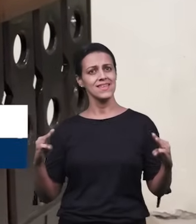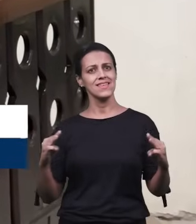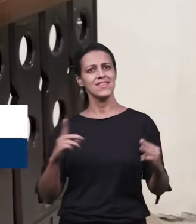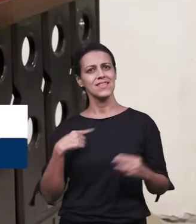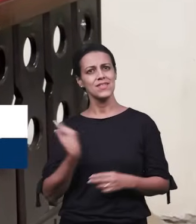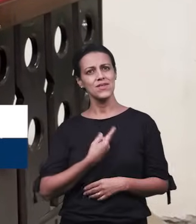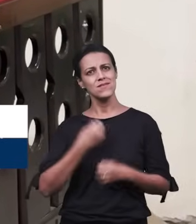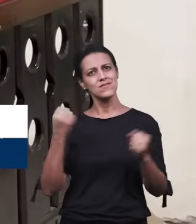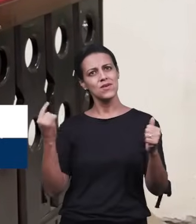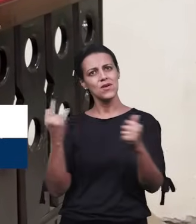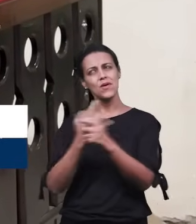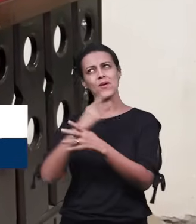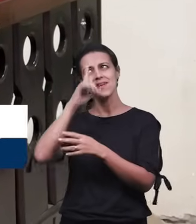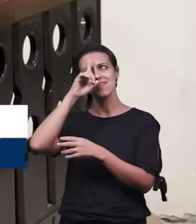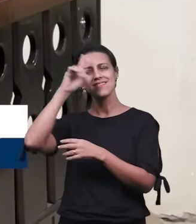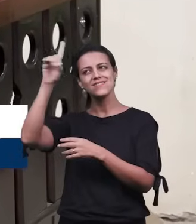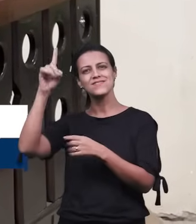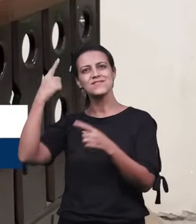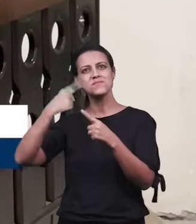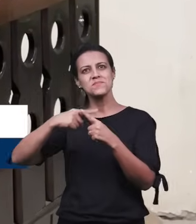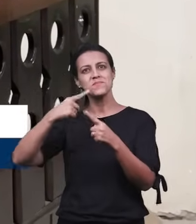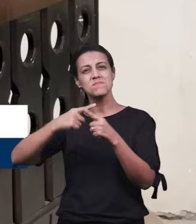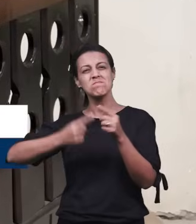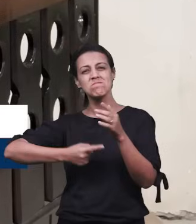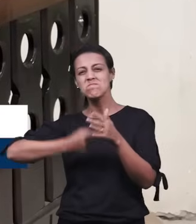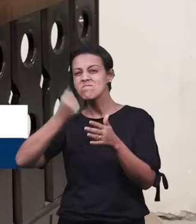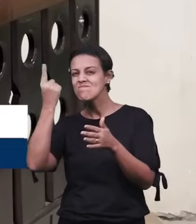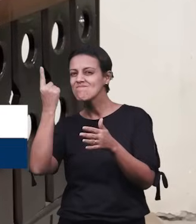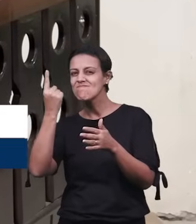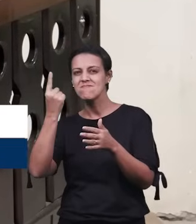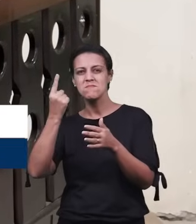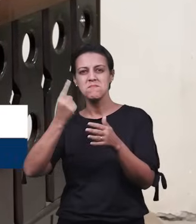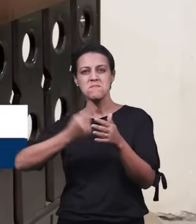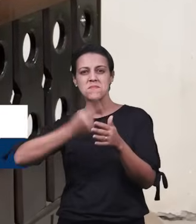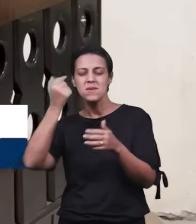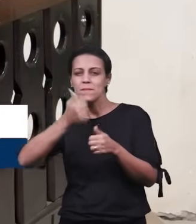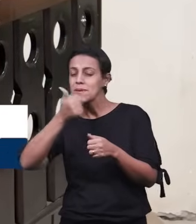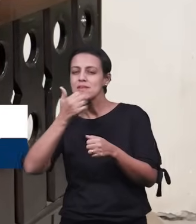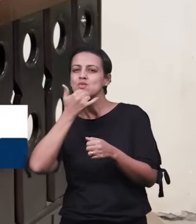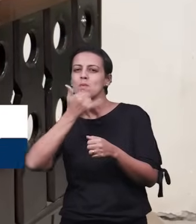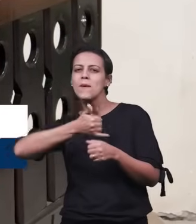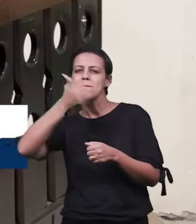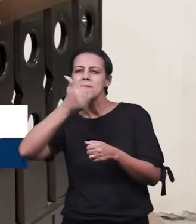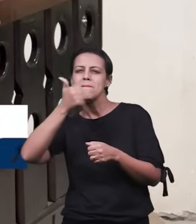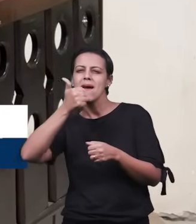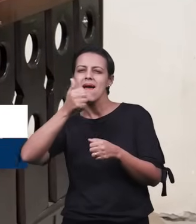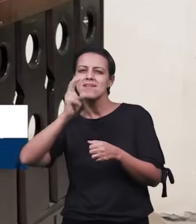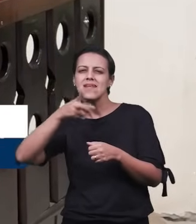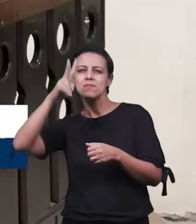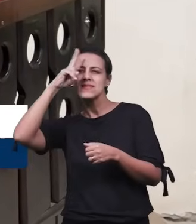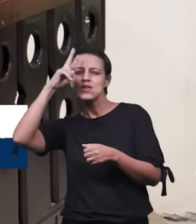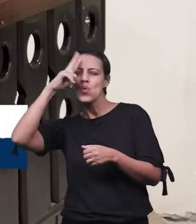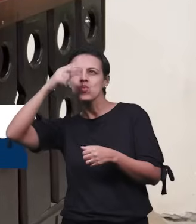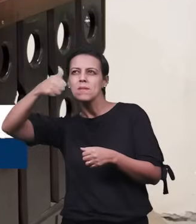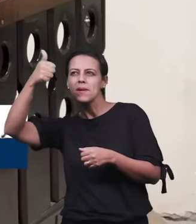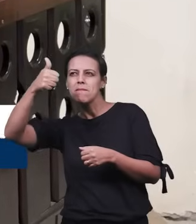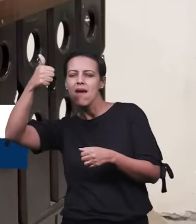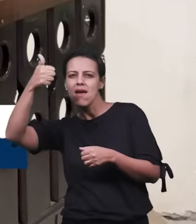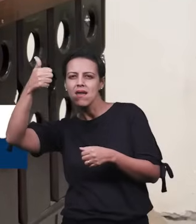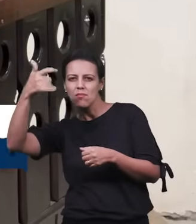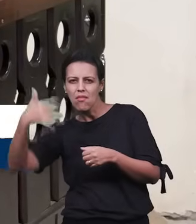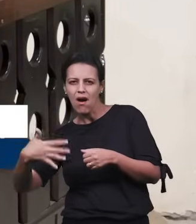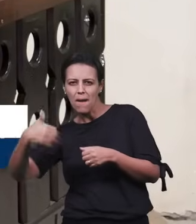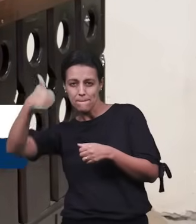Manaim, glorificando a Deus, porque na primeira segunda-feira de cada mês nós temos